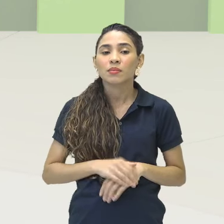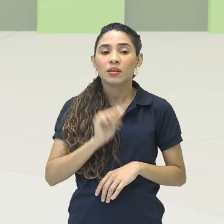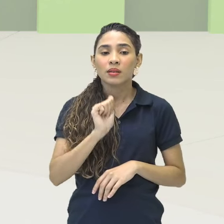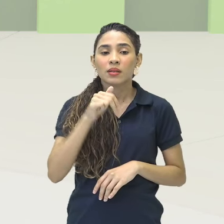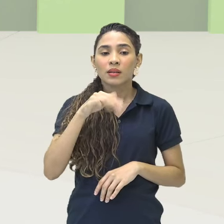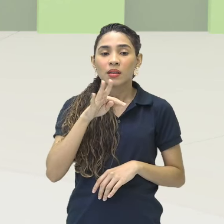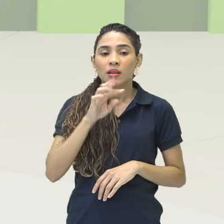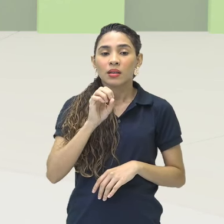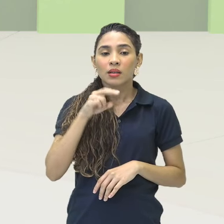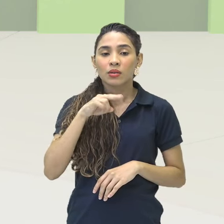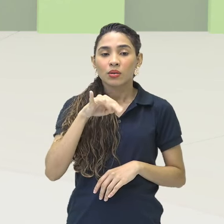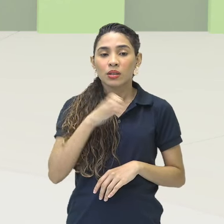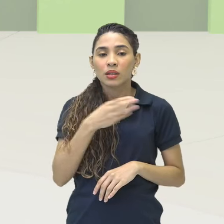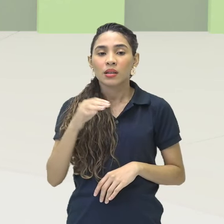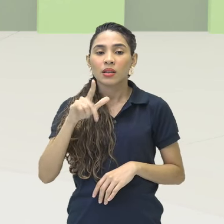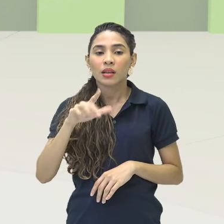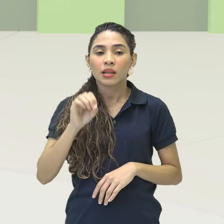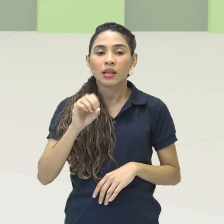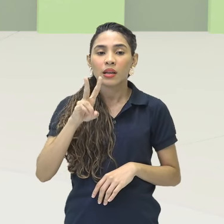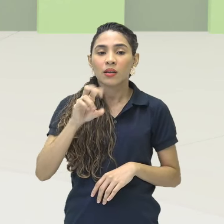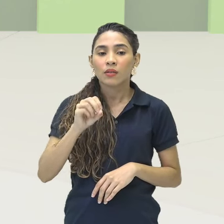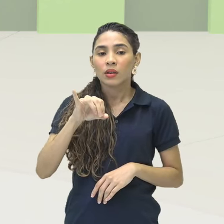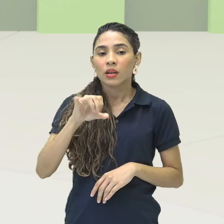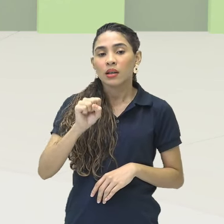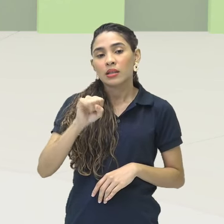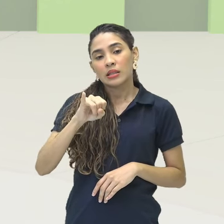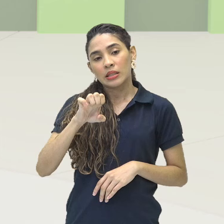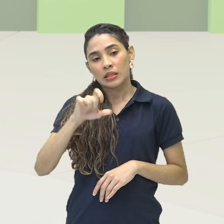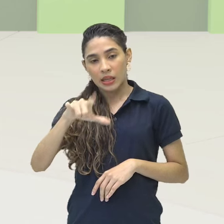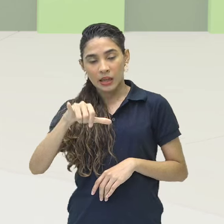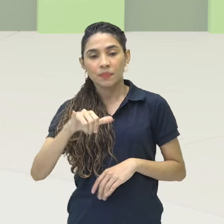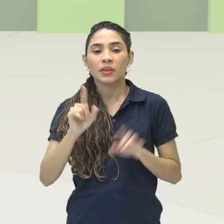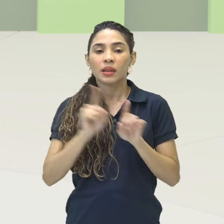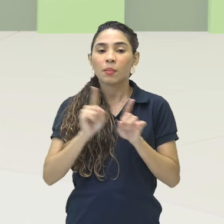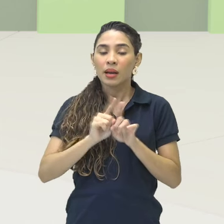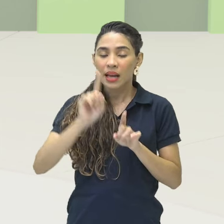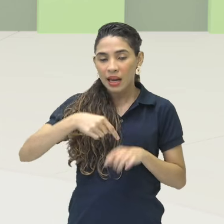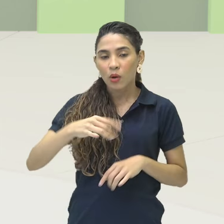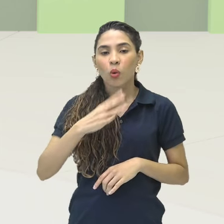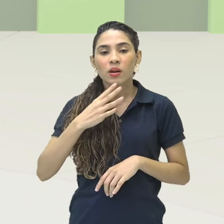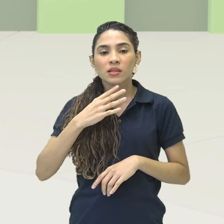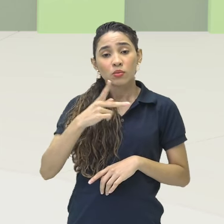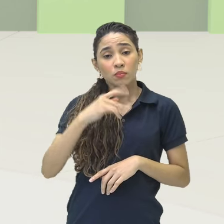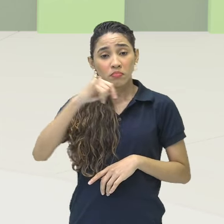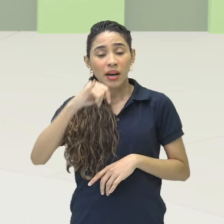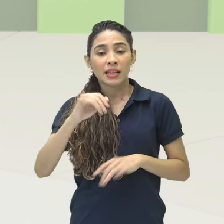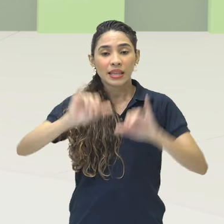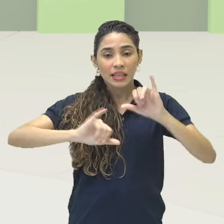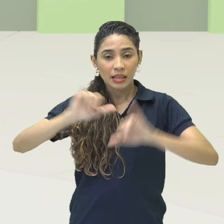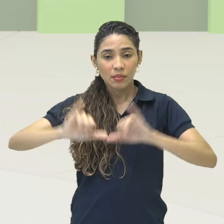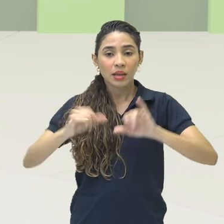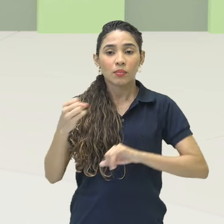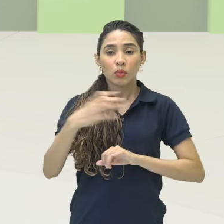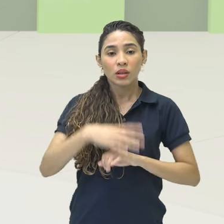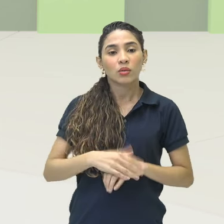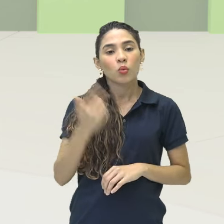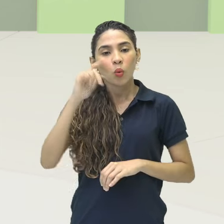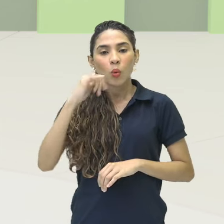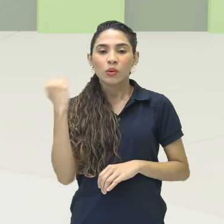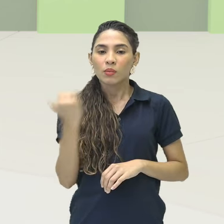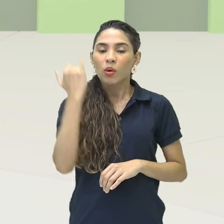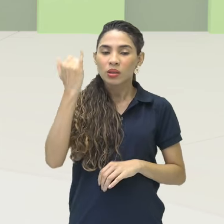Antoine Lavoisier. Antoine Lavoisier, ele é conhecido também como o pai da química moderna, né? Ele foi um outro